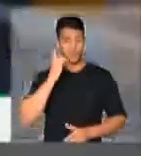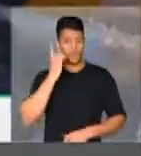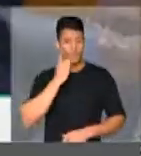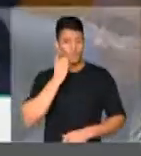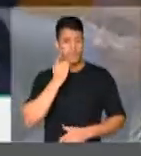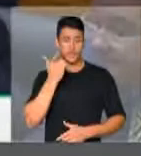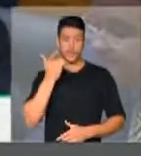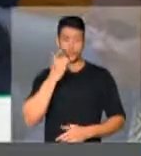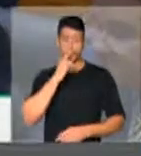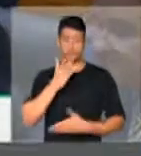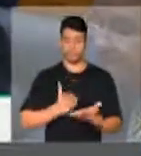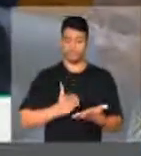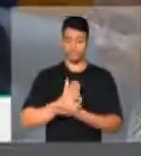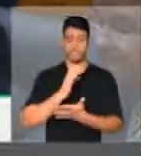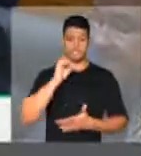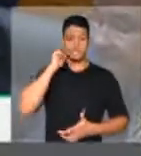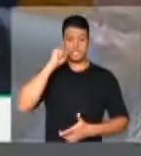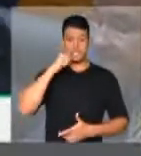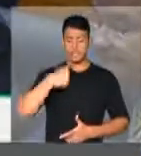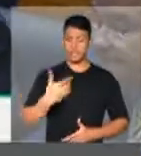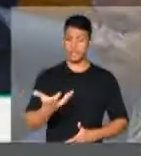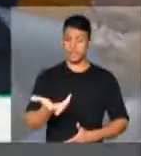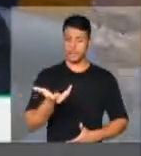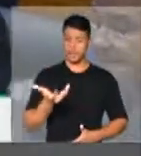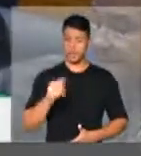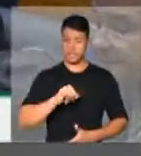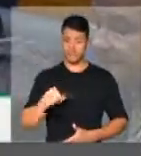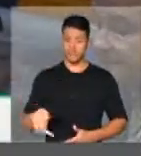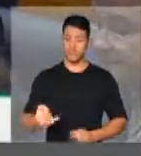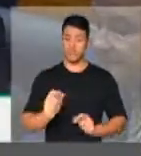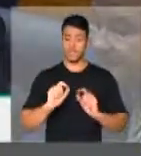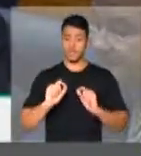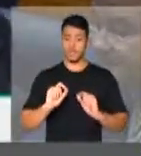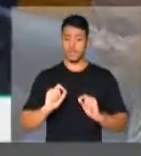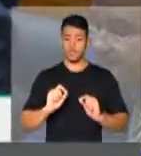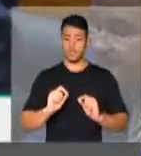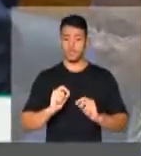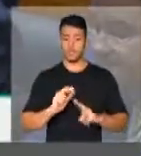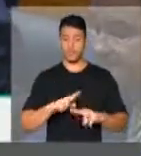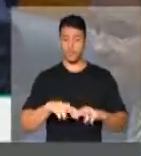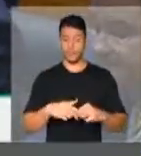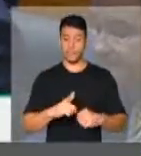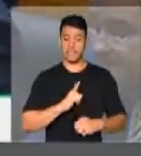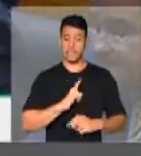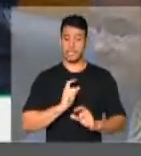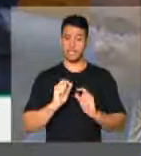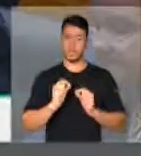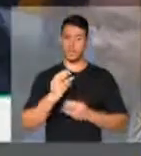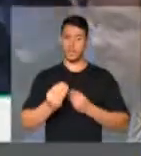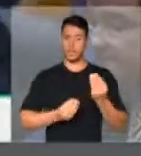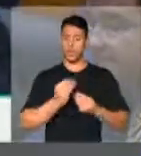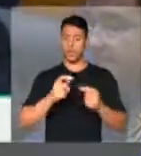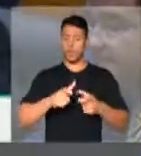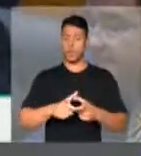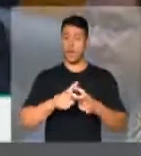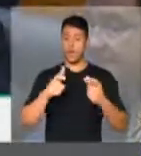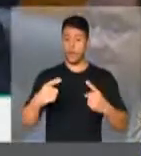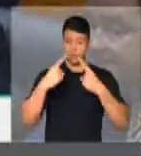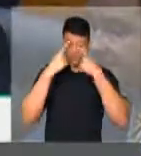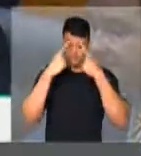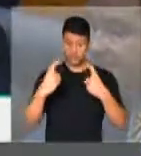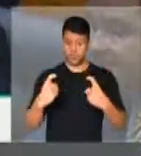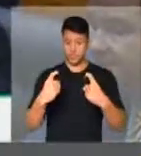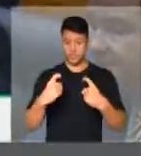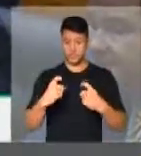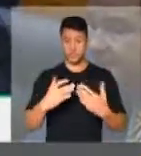queria aproveitar essa oportunidade porque todos nós fomos muito cobrados com relação à questão do crescimento da violência no nosso país